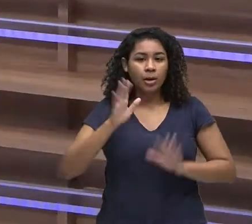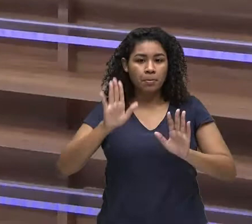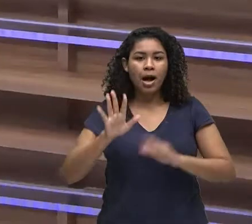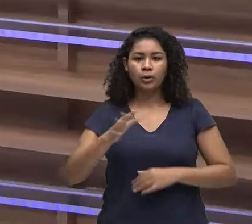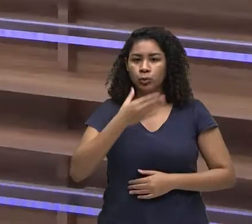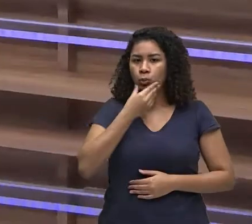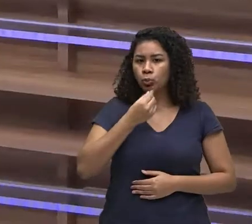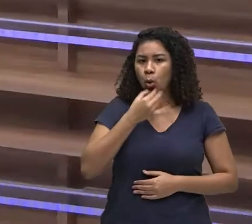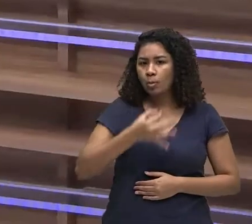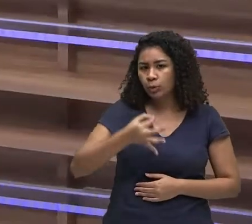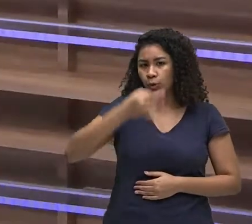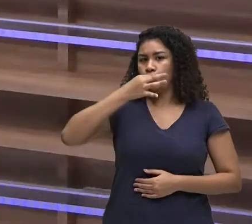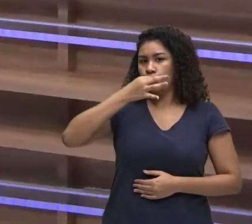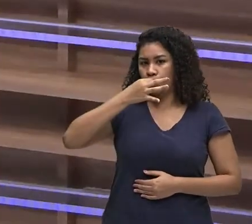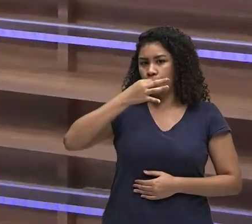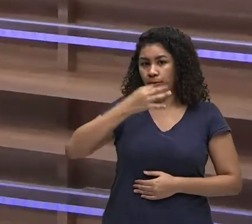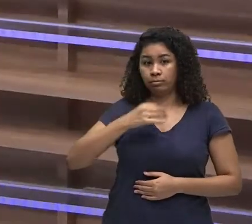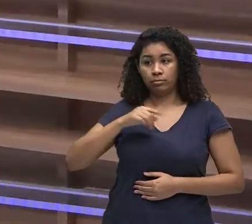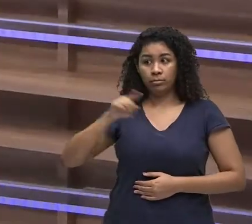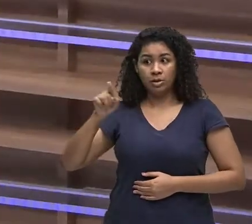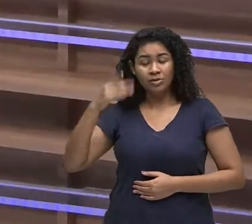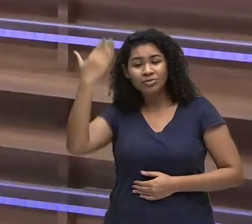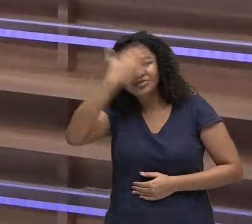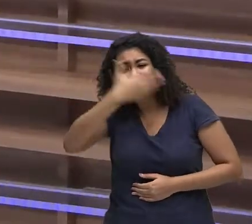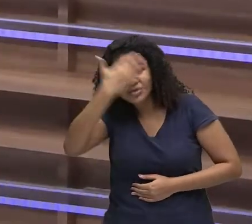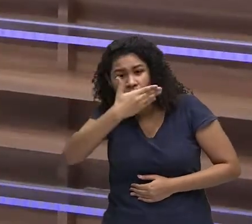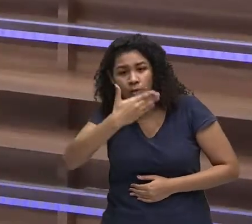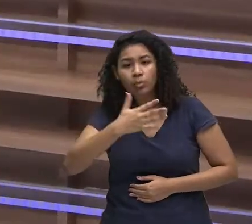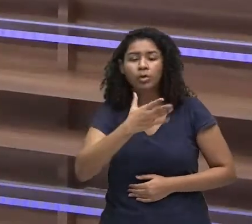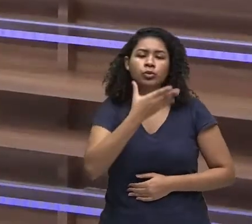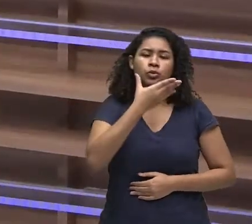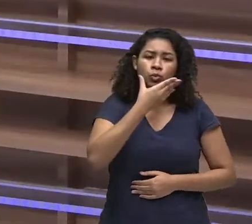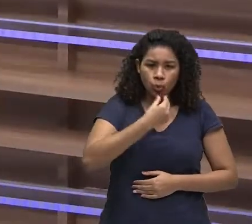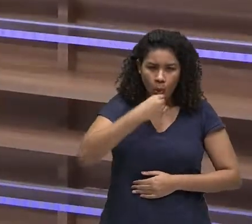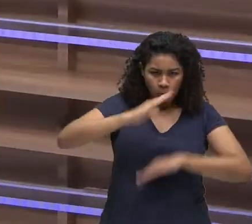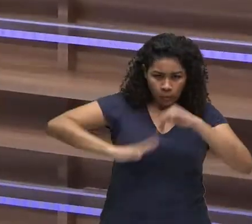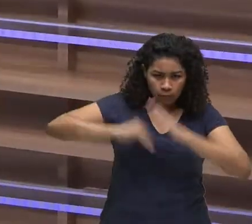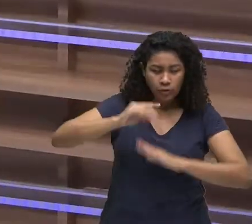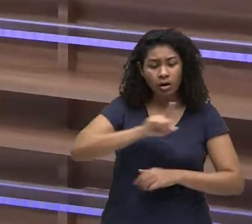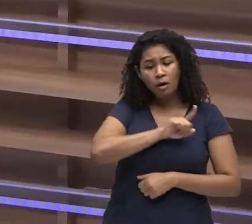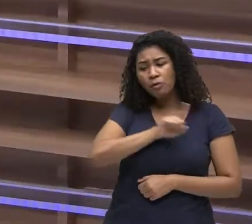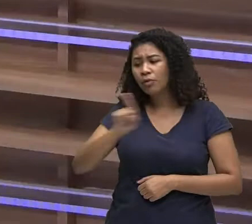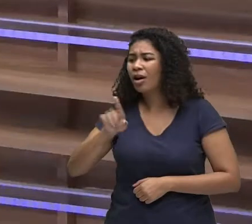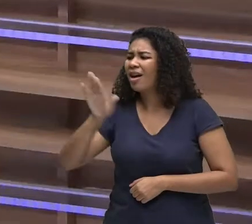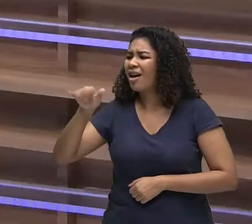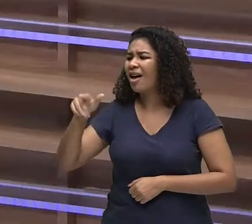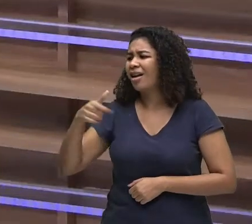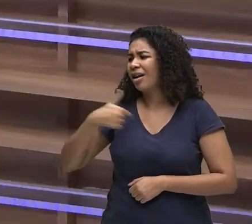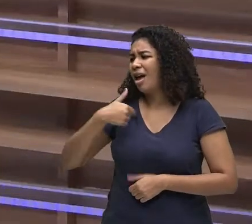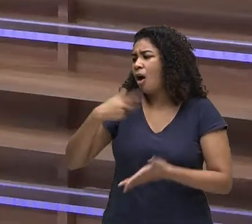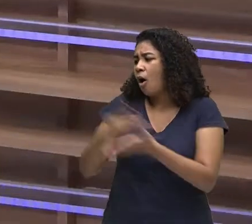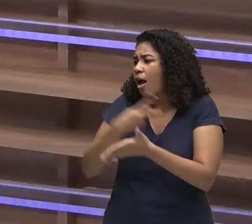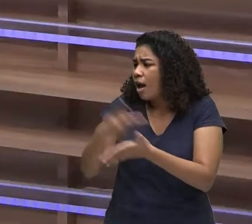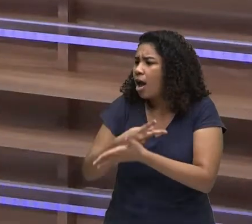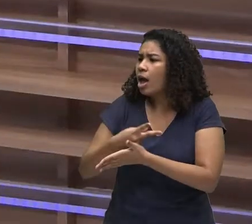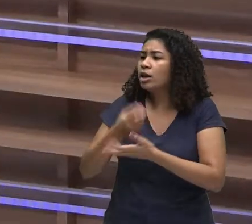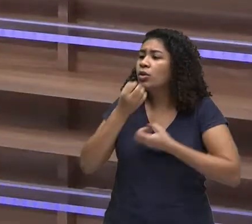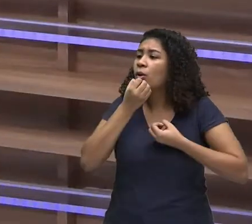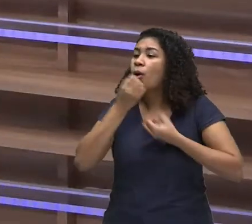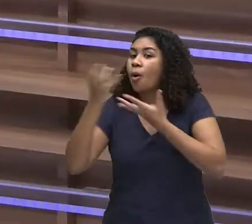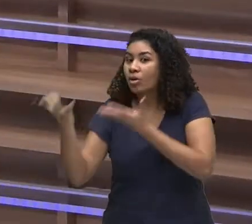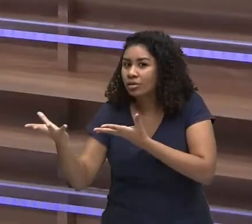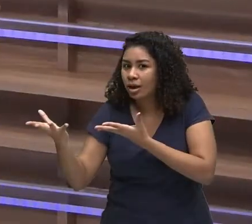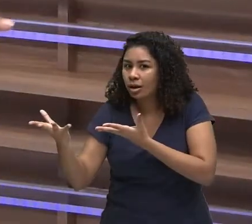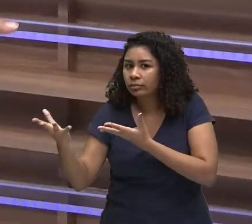chama, olha, foi falta aqui, pronto, legal, passou, o juiz marcou. Mas imagina o reflexo que isso não vai ter nas gerações,